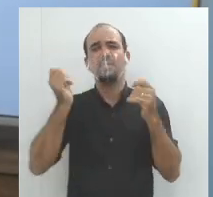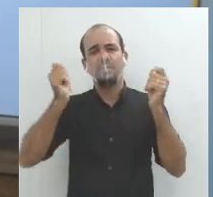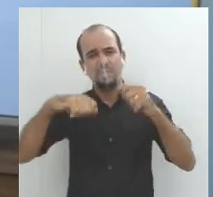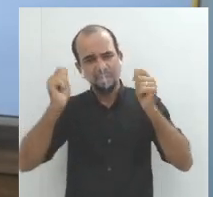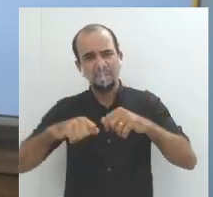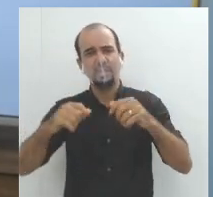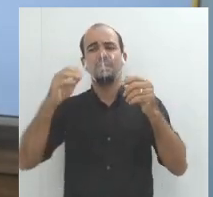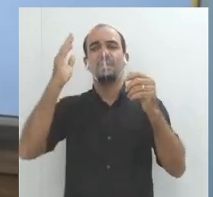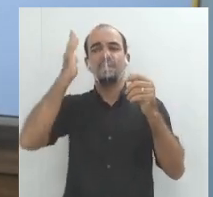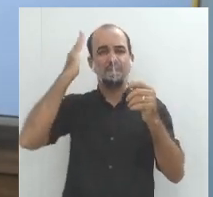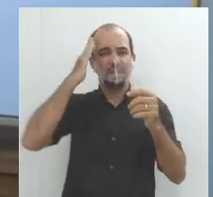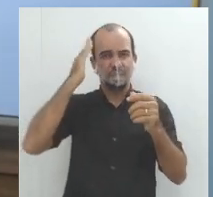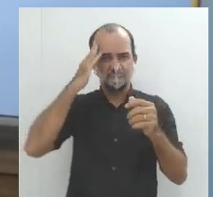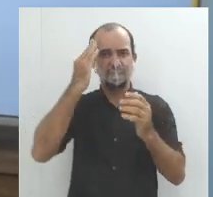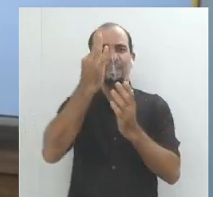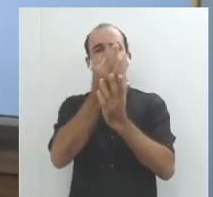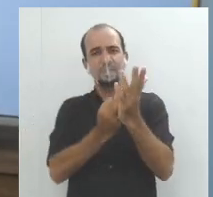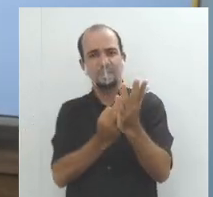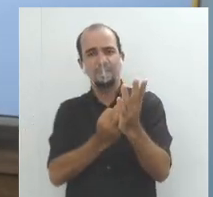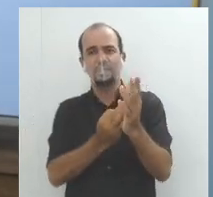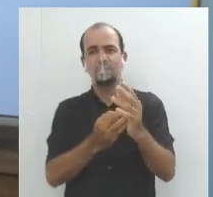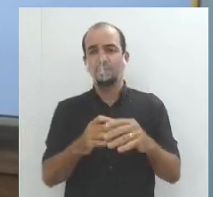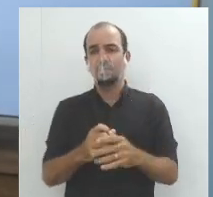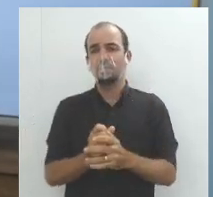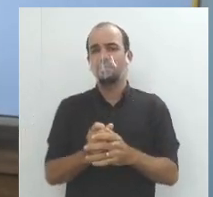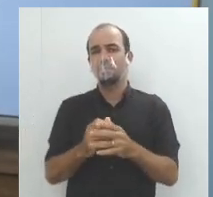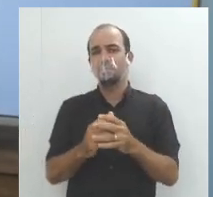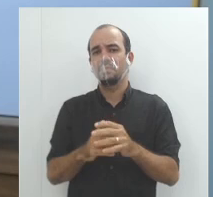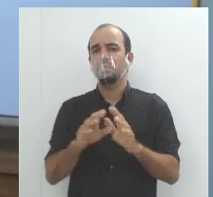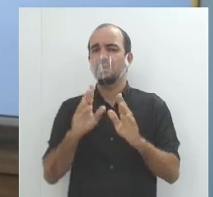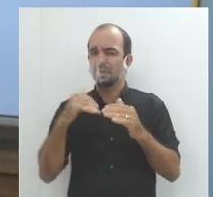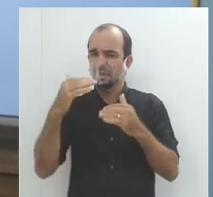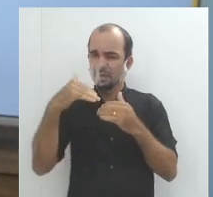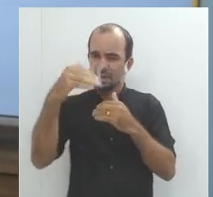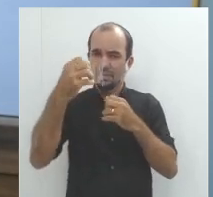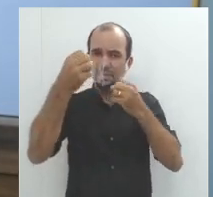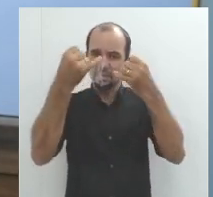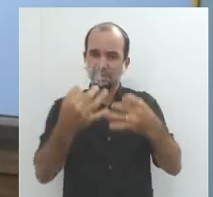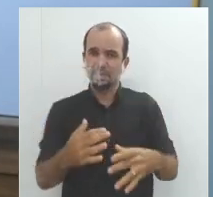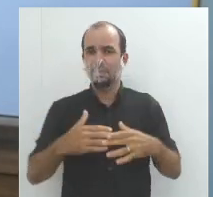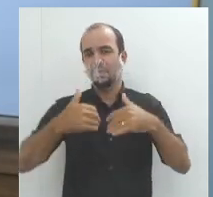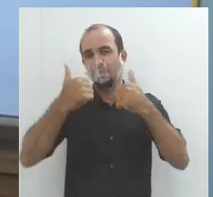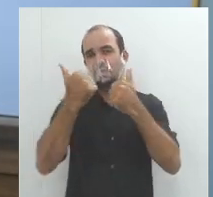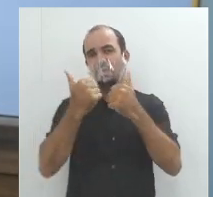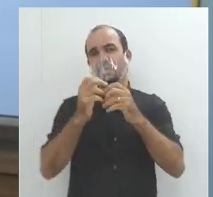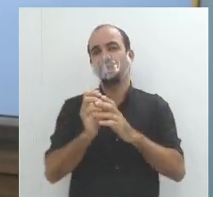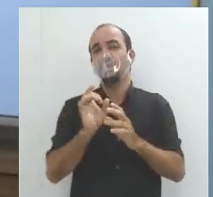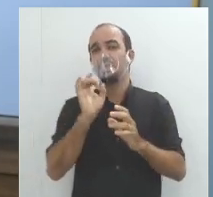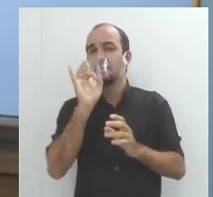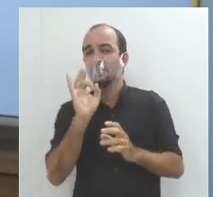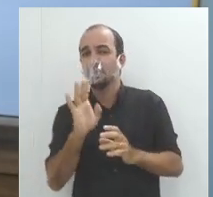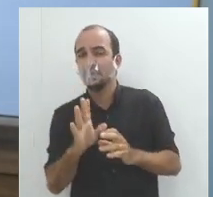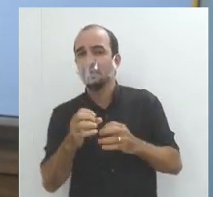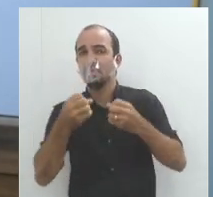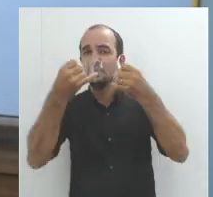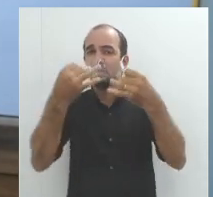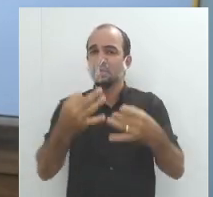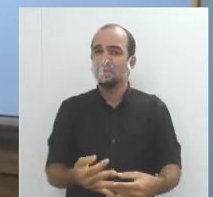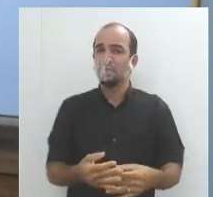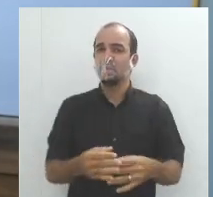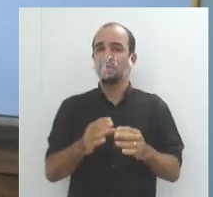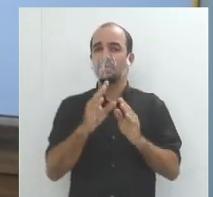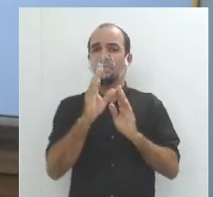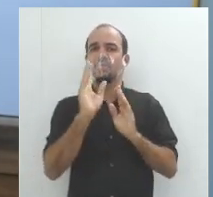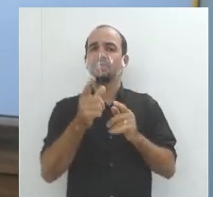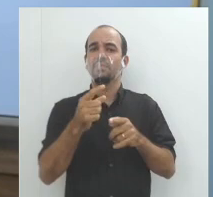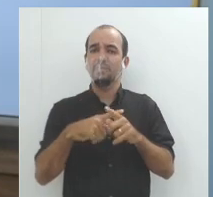termos integrantes. Mas essa é uma conversa que você vai ter lá na frente. Eu só trouxe aqui porque esse conteúdo você